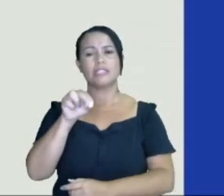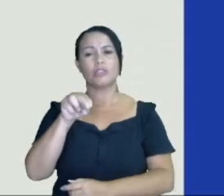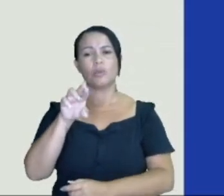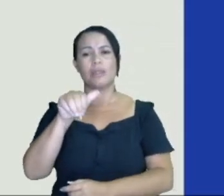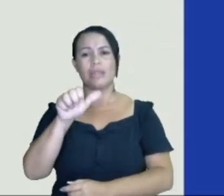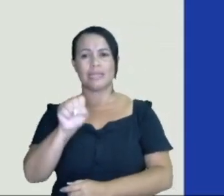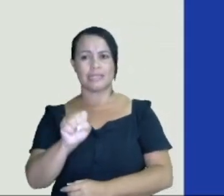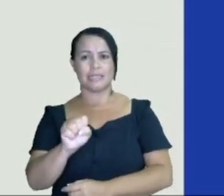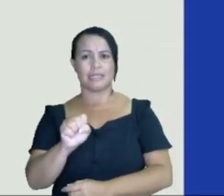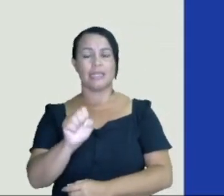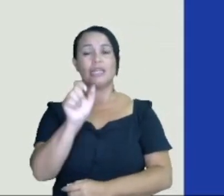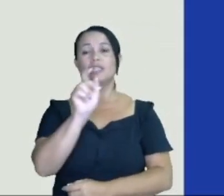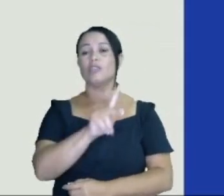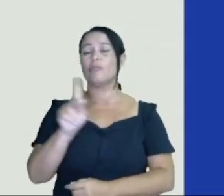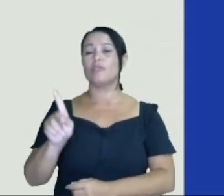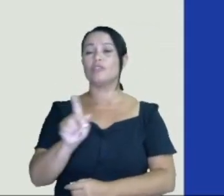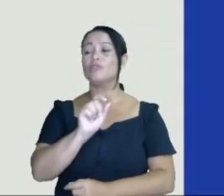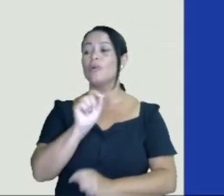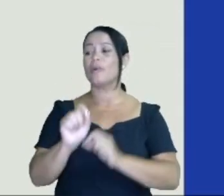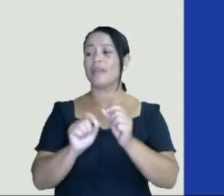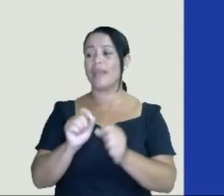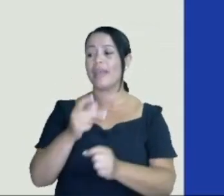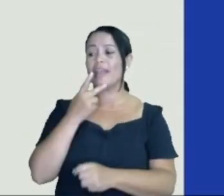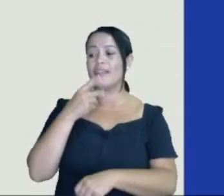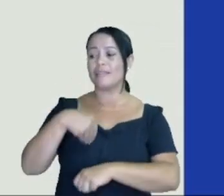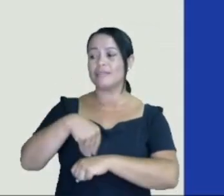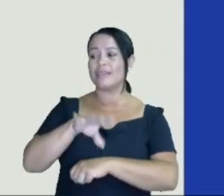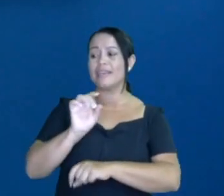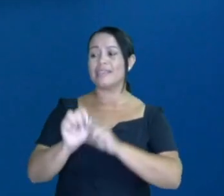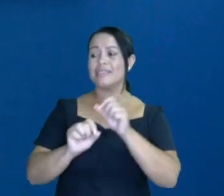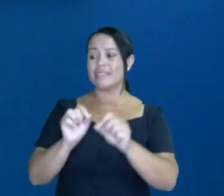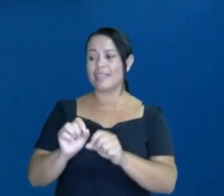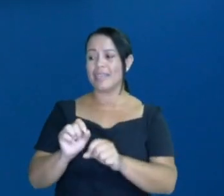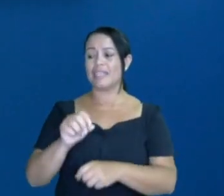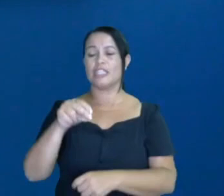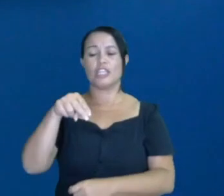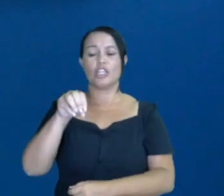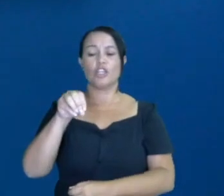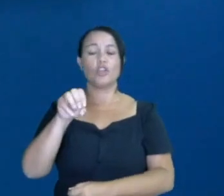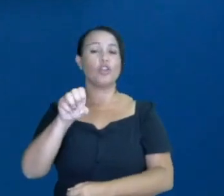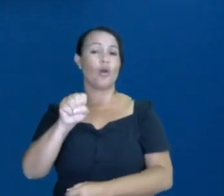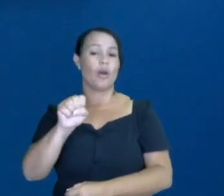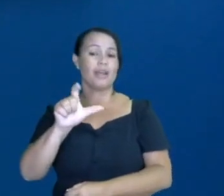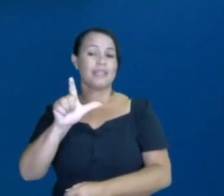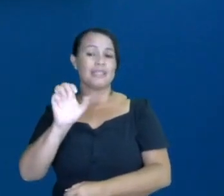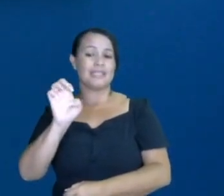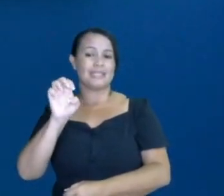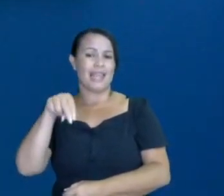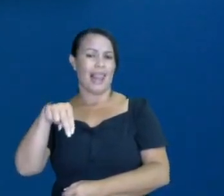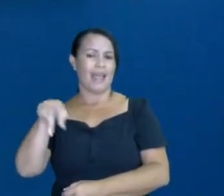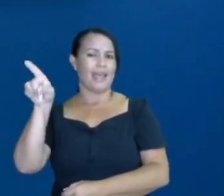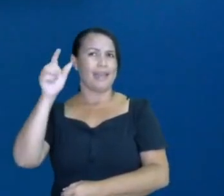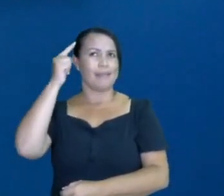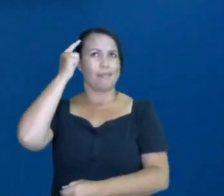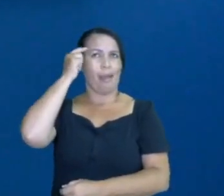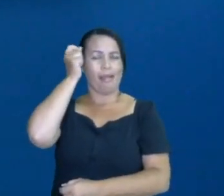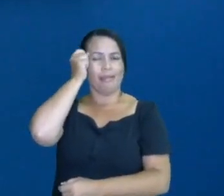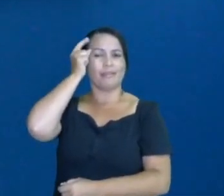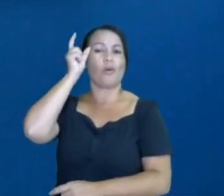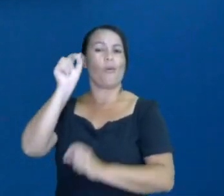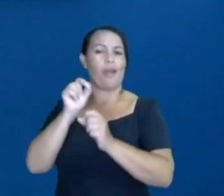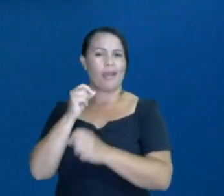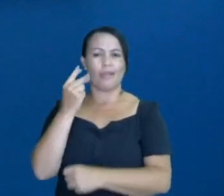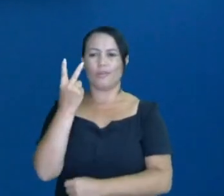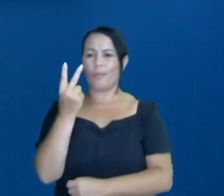professor Noslen. A dica dele, ele inventou, no caso, da cabeça dele, do professor Noslen,